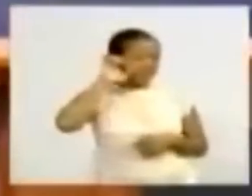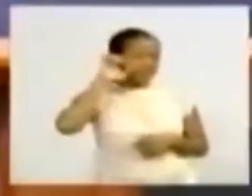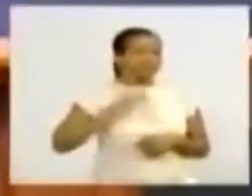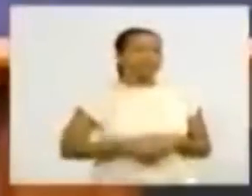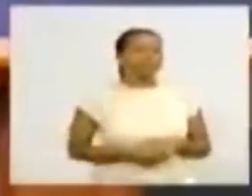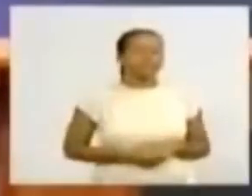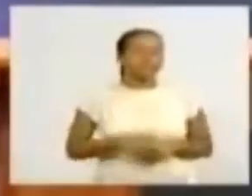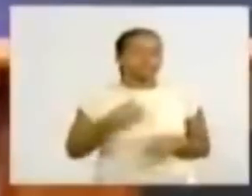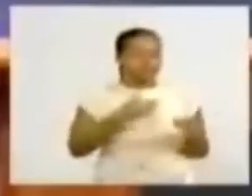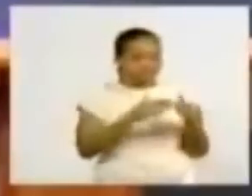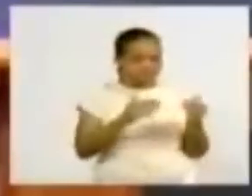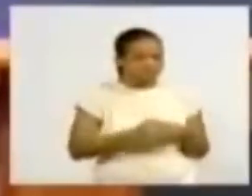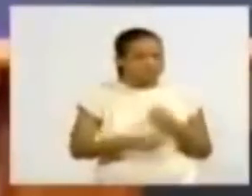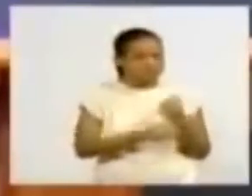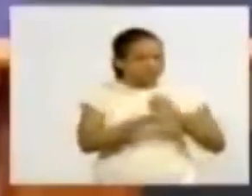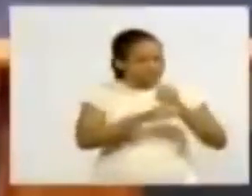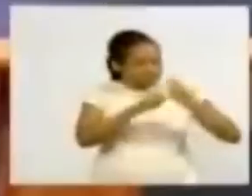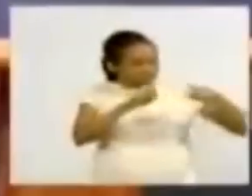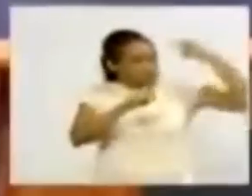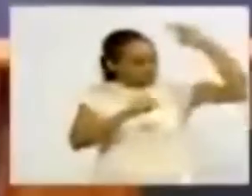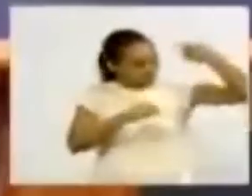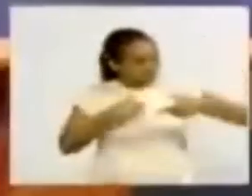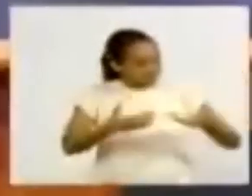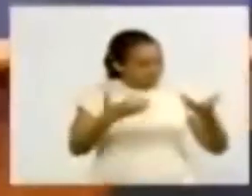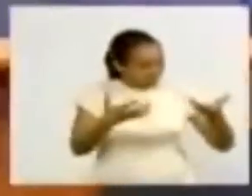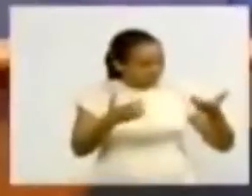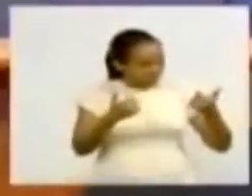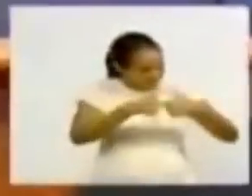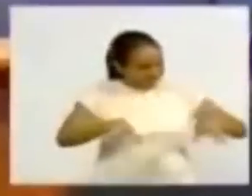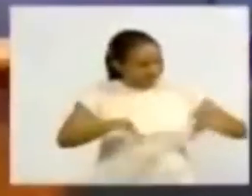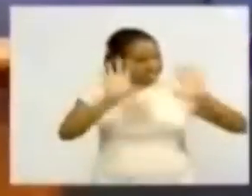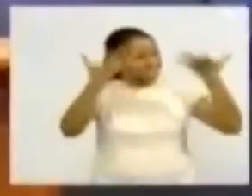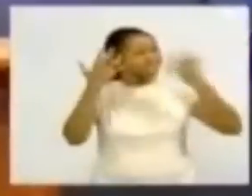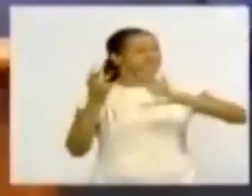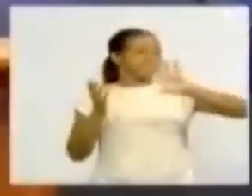que vem eu quero estar na Festa da Misericórdia, porque essa festa é minha.